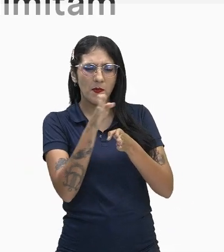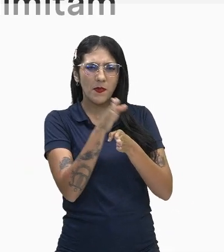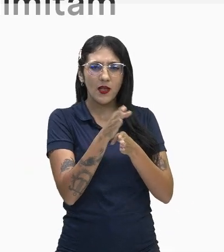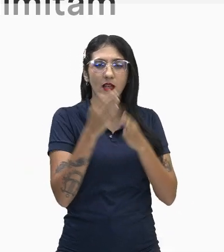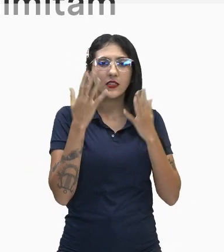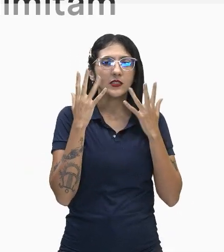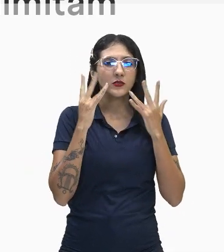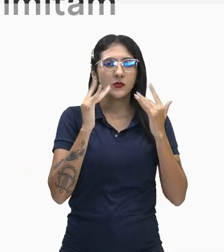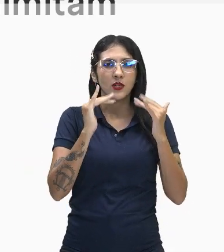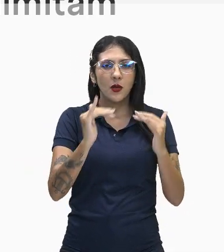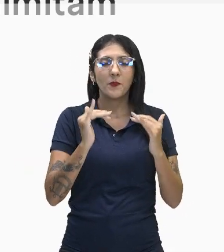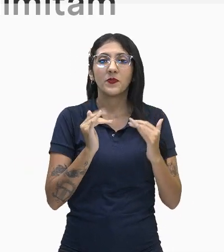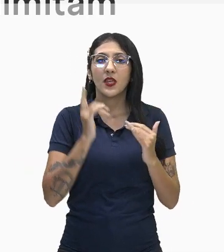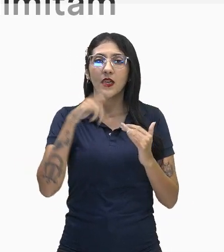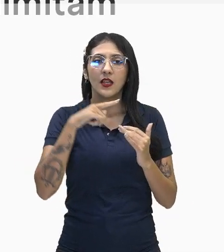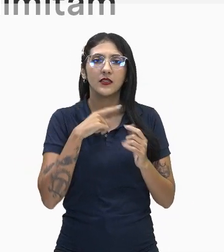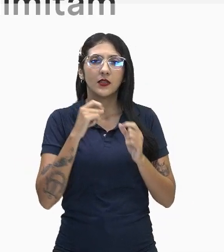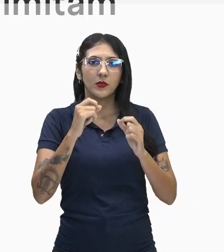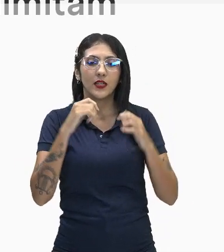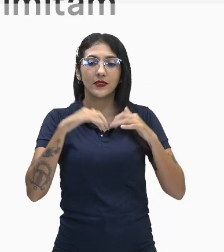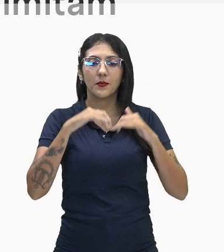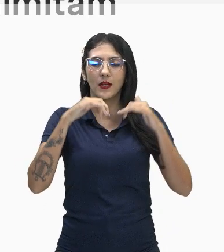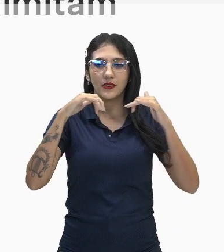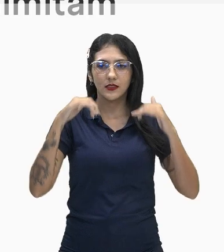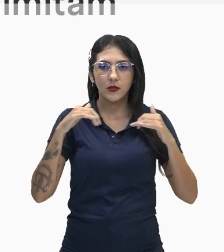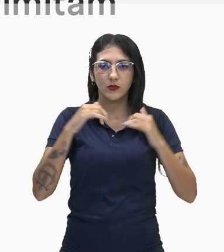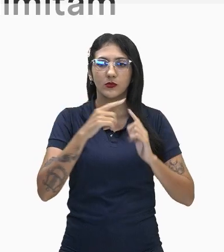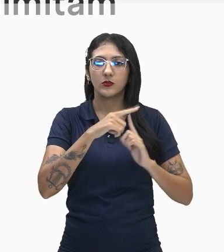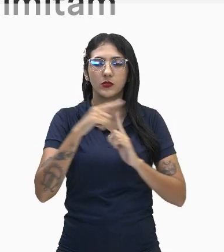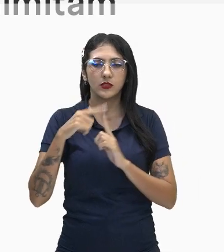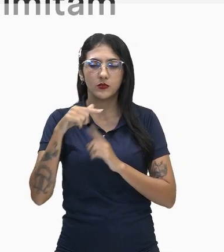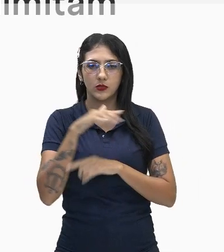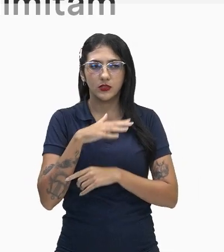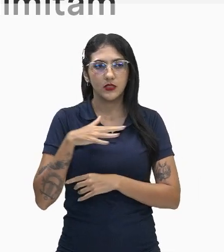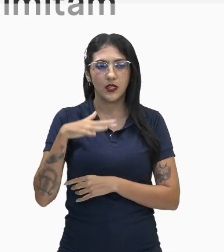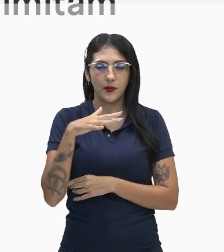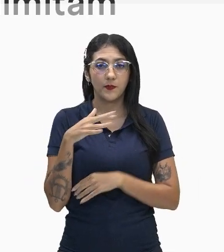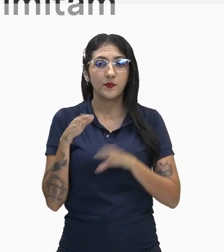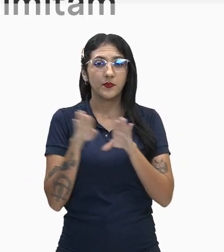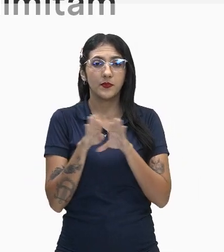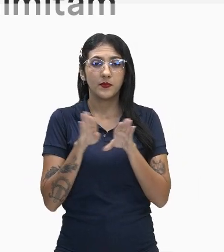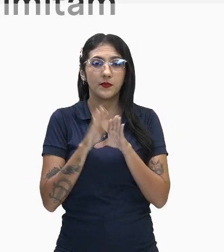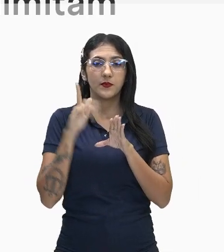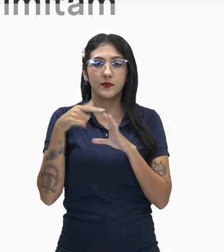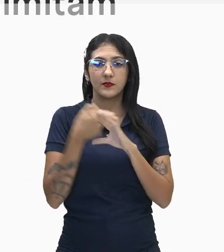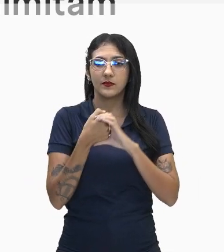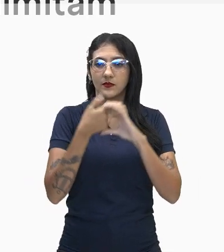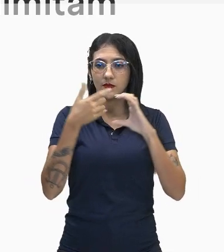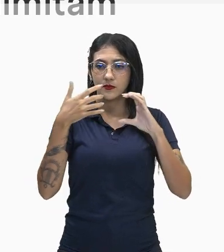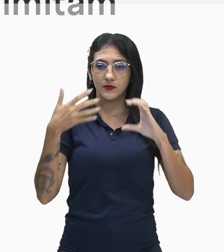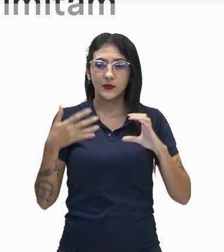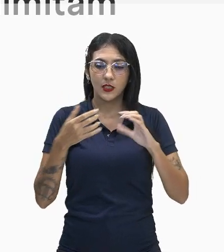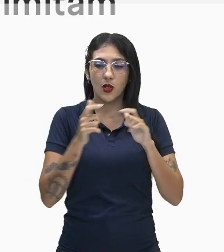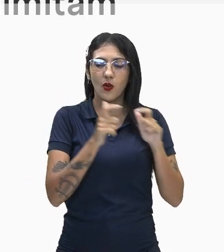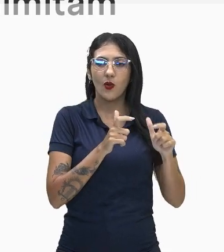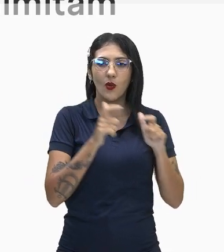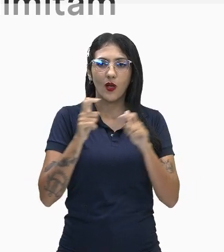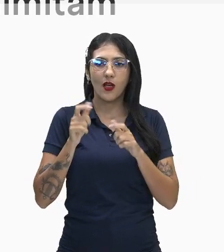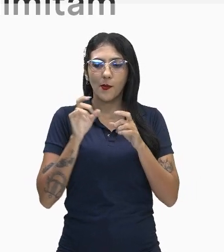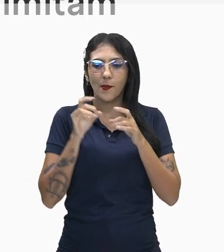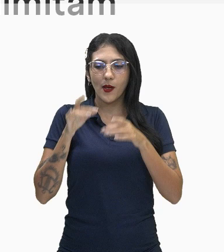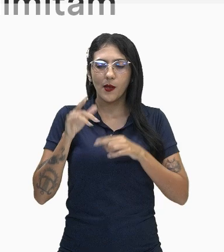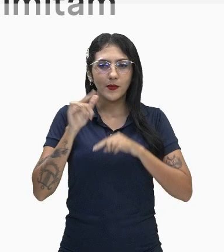eles limitam as bacias sedimentares, e essas bacias sedimentares, elas são locais de depósitos